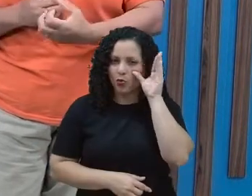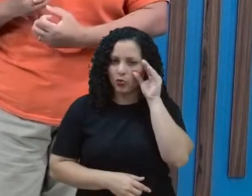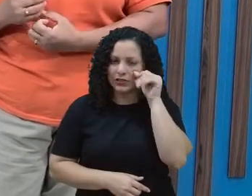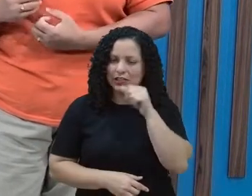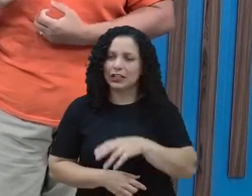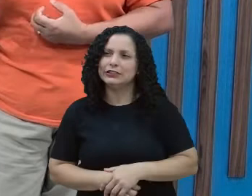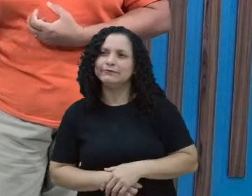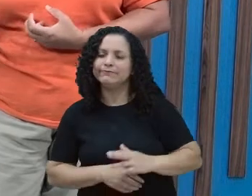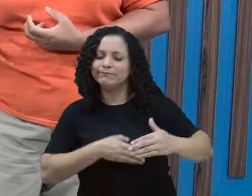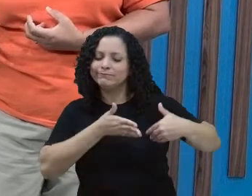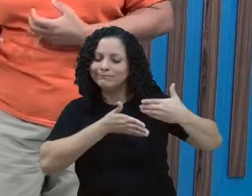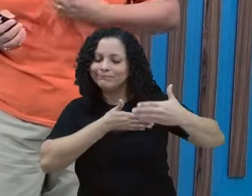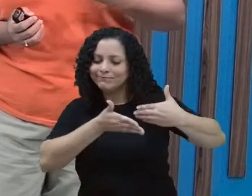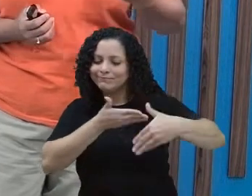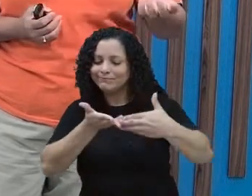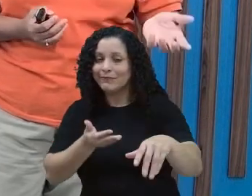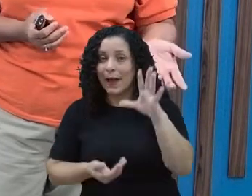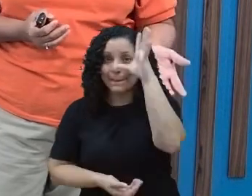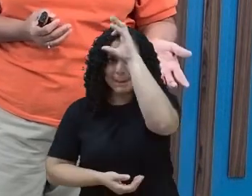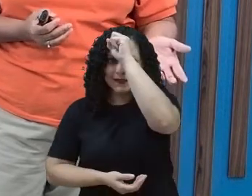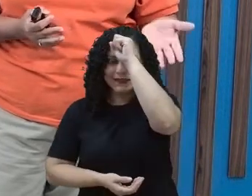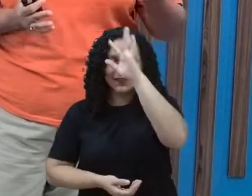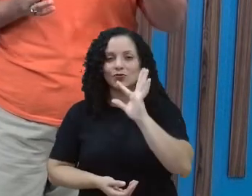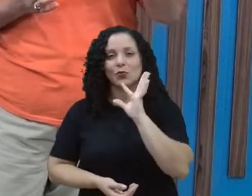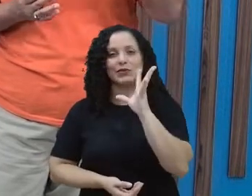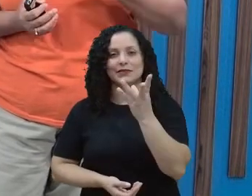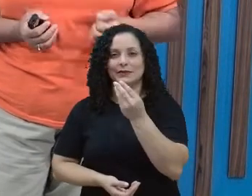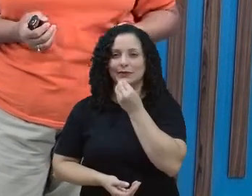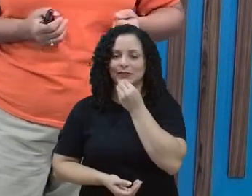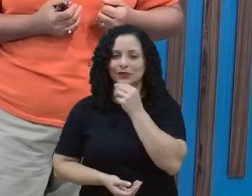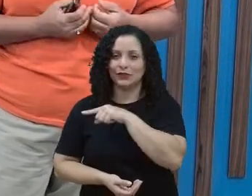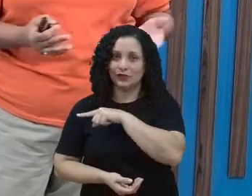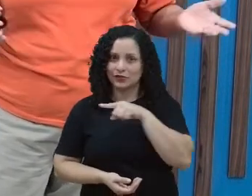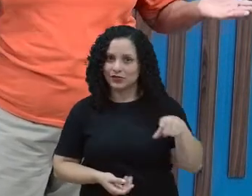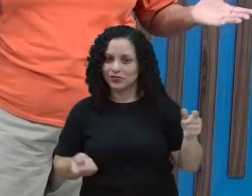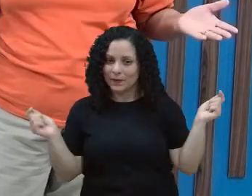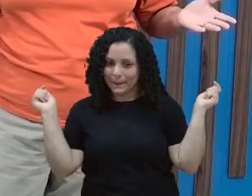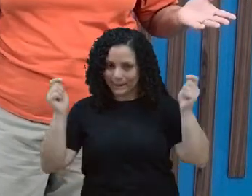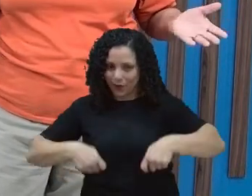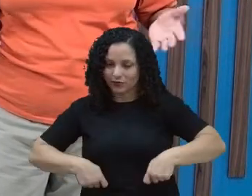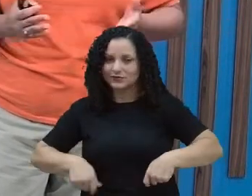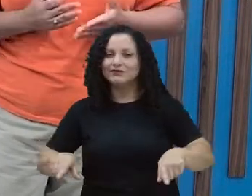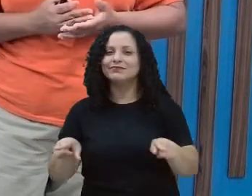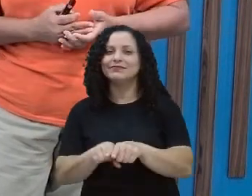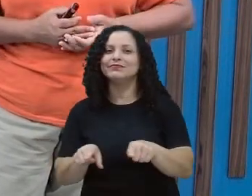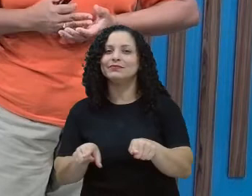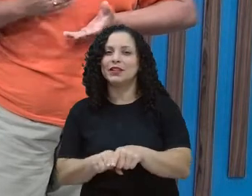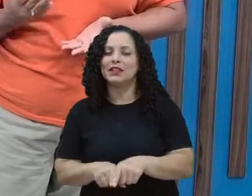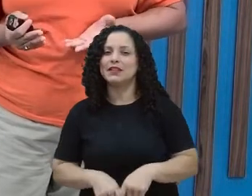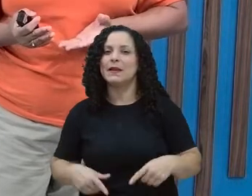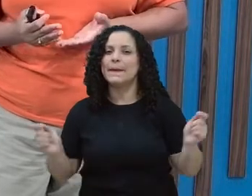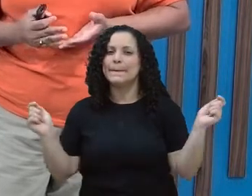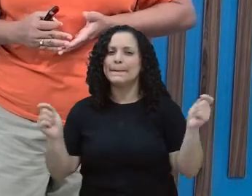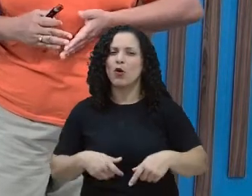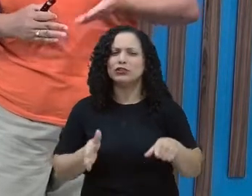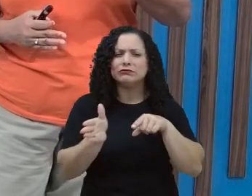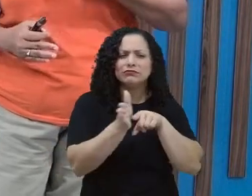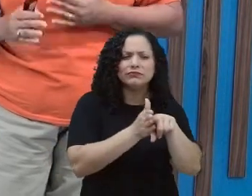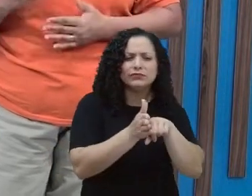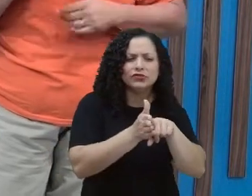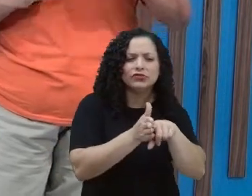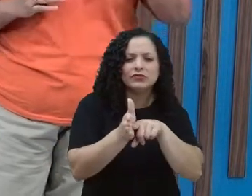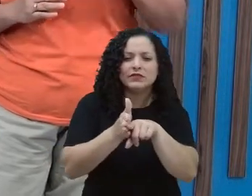com que se dê a aprendizagem, o conhecimento. E então, vocês podem fazer isso, gente. Vocês podem ir fazer a pesquisa